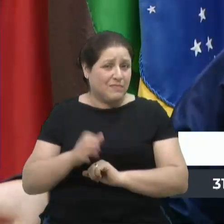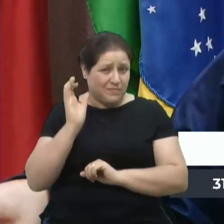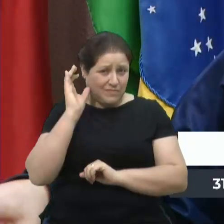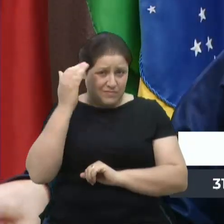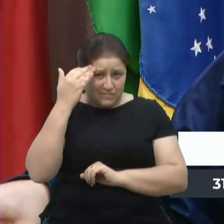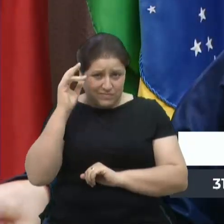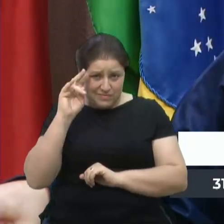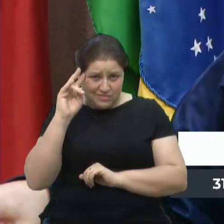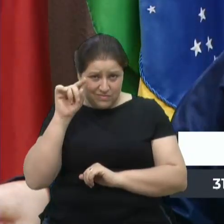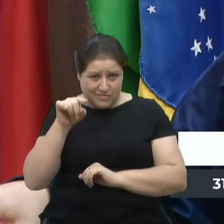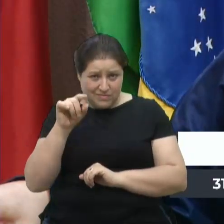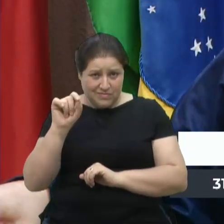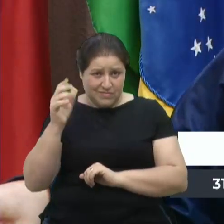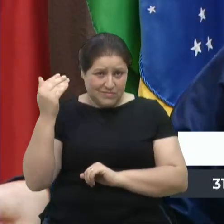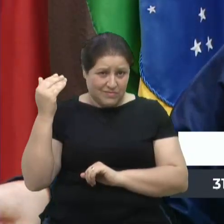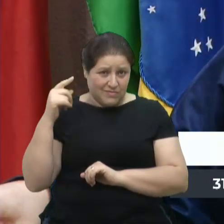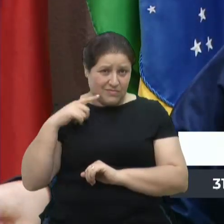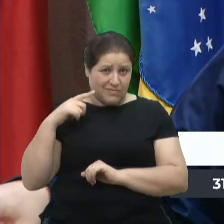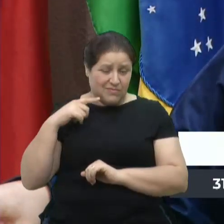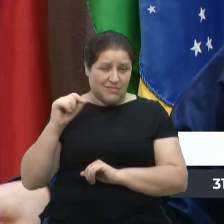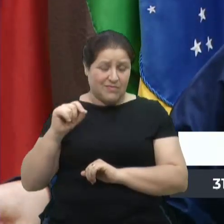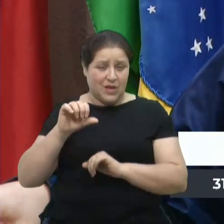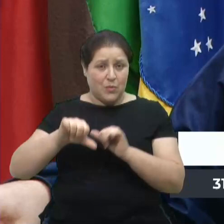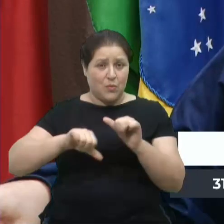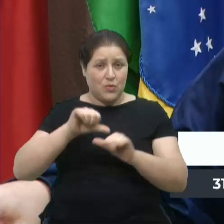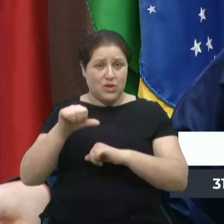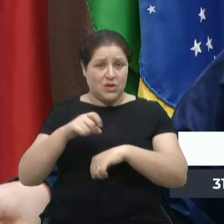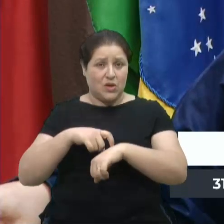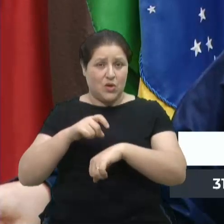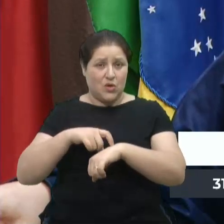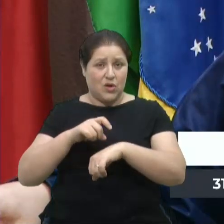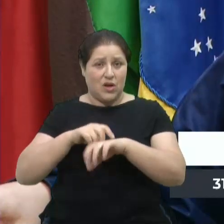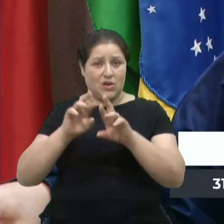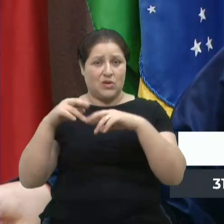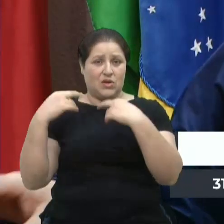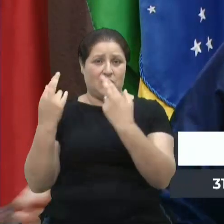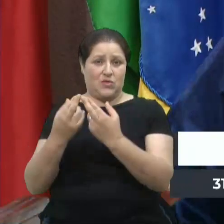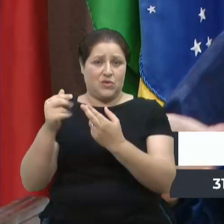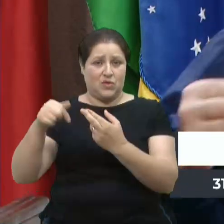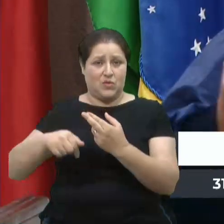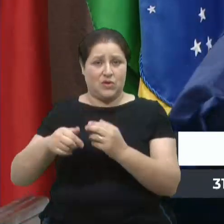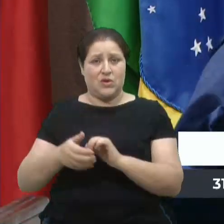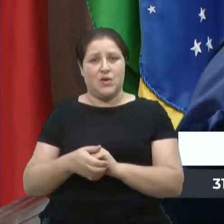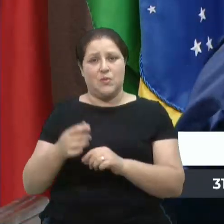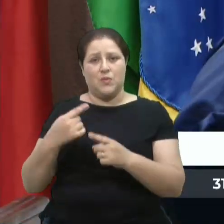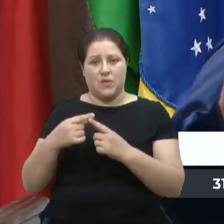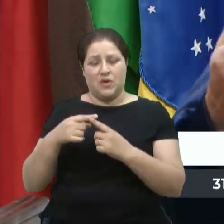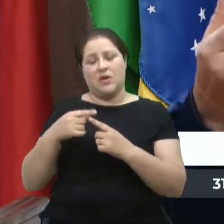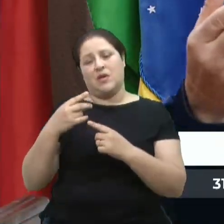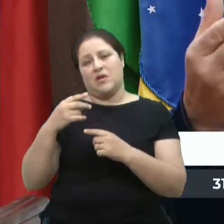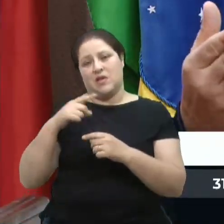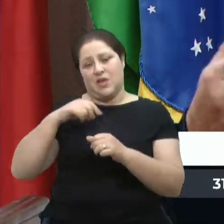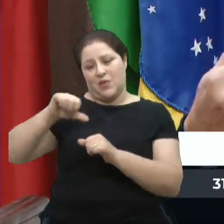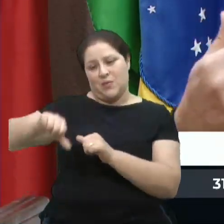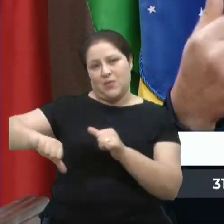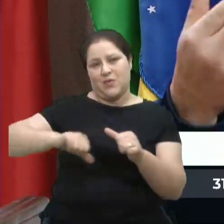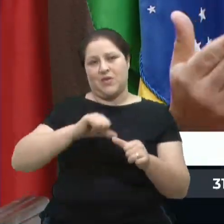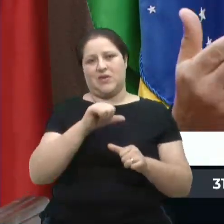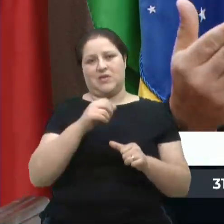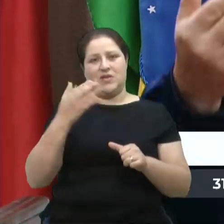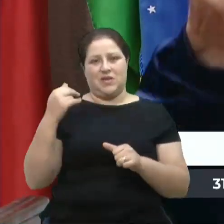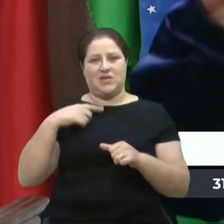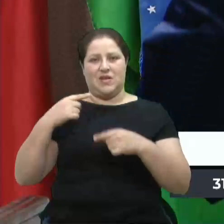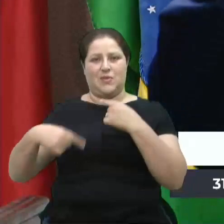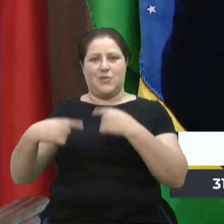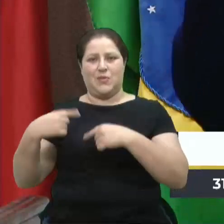lembra o que era? A mudança do horário da sessão. Porque a gente a gente estava um